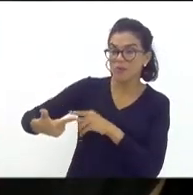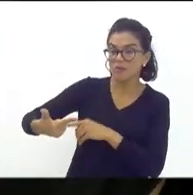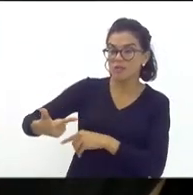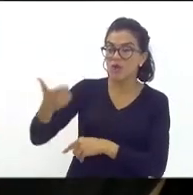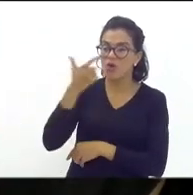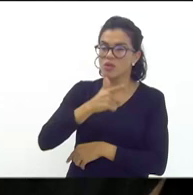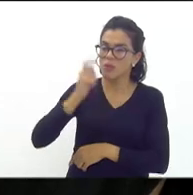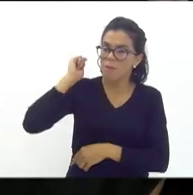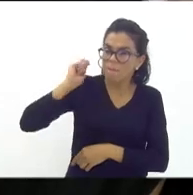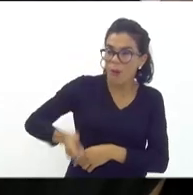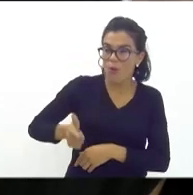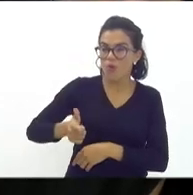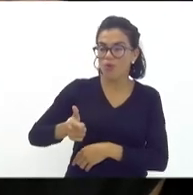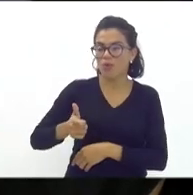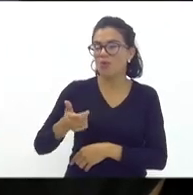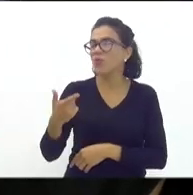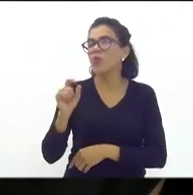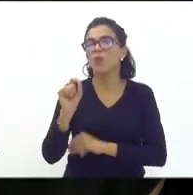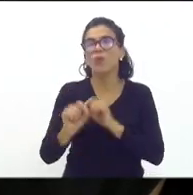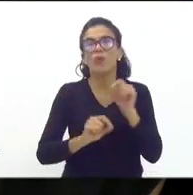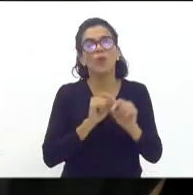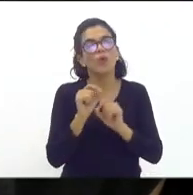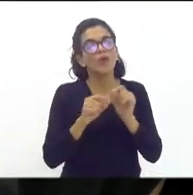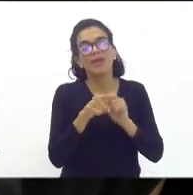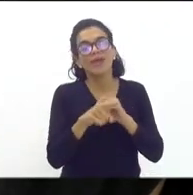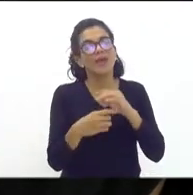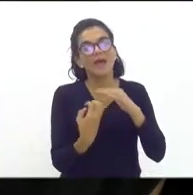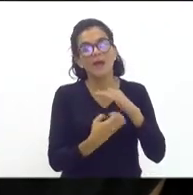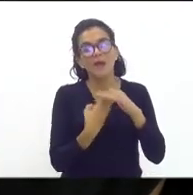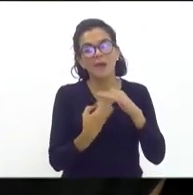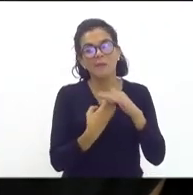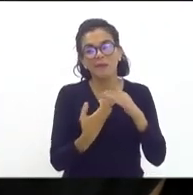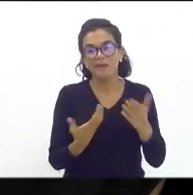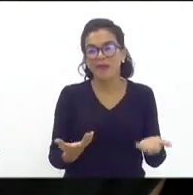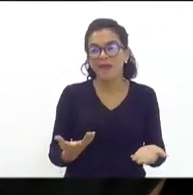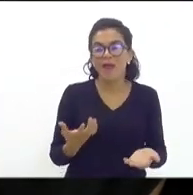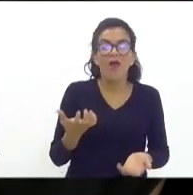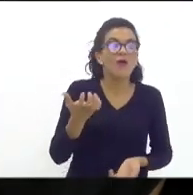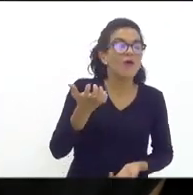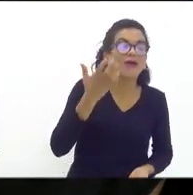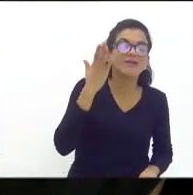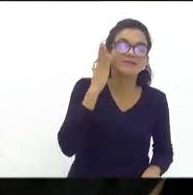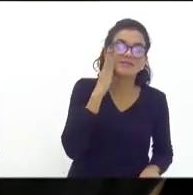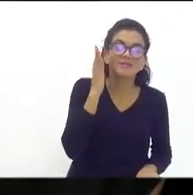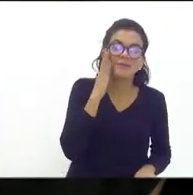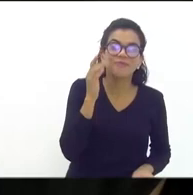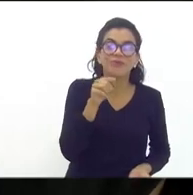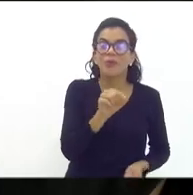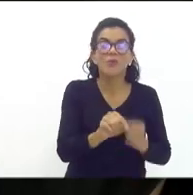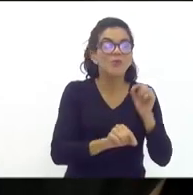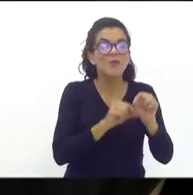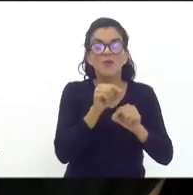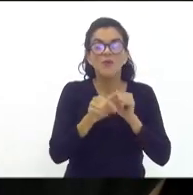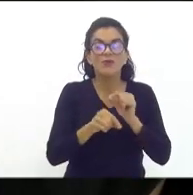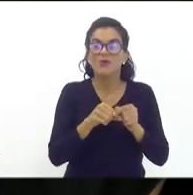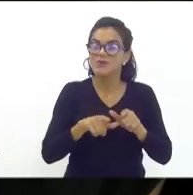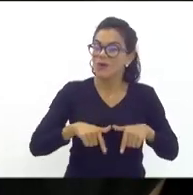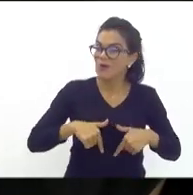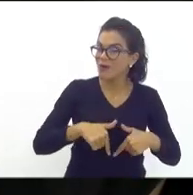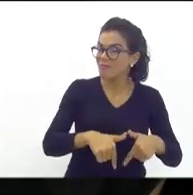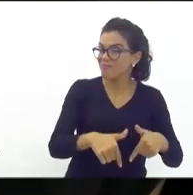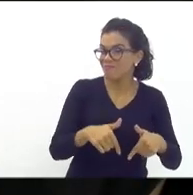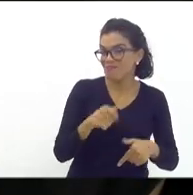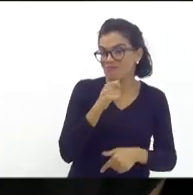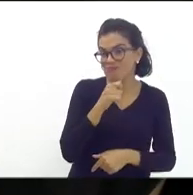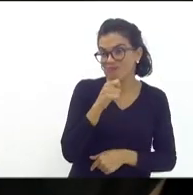o teu gás primeiro que ele o que que o que que seu Antonio seu Antônio eu quero saber o que que o senhor deixou de fazer para